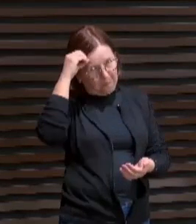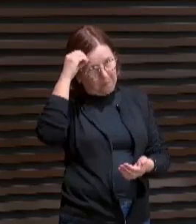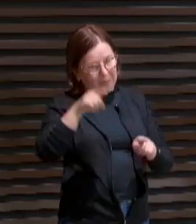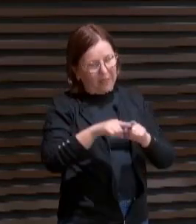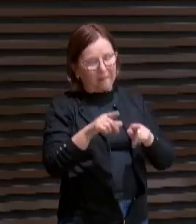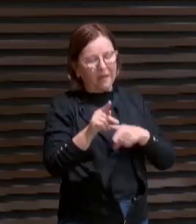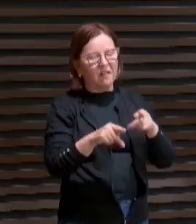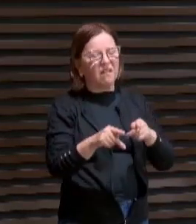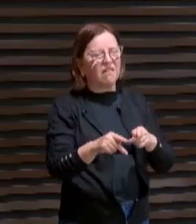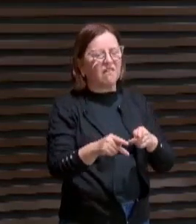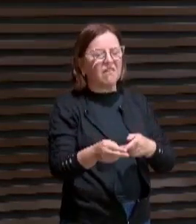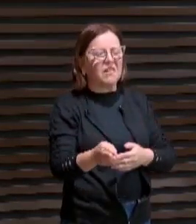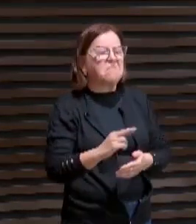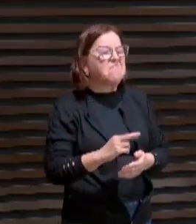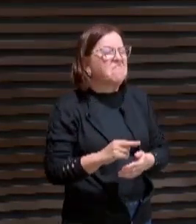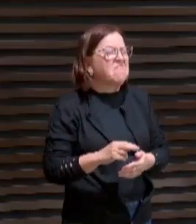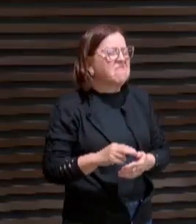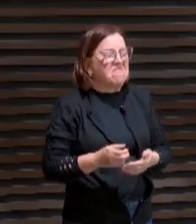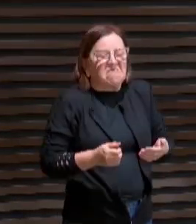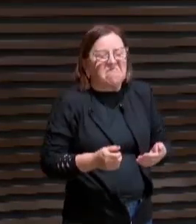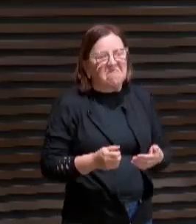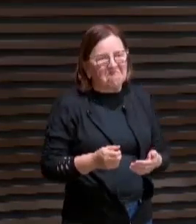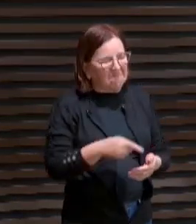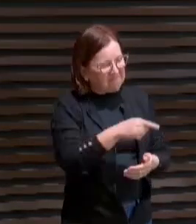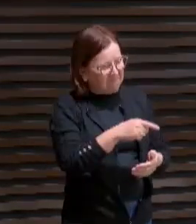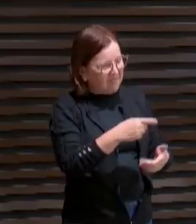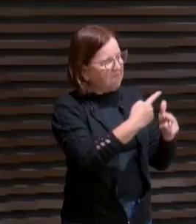responderam, que nos importa? Isso é contigo.